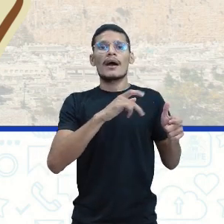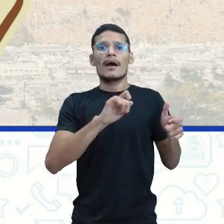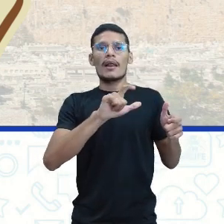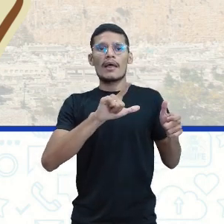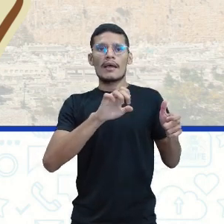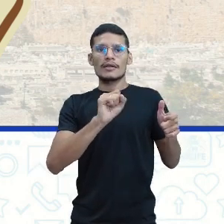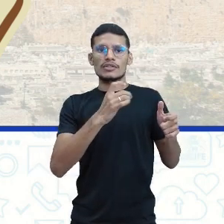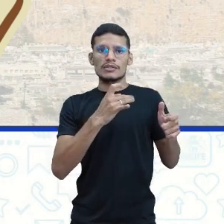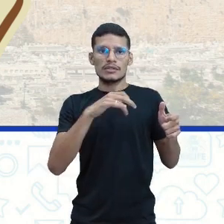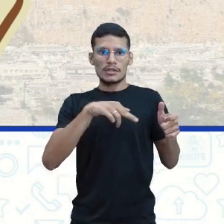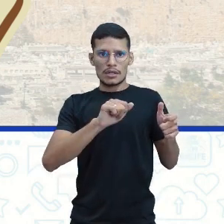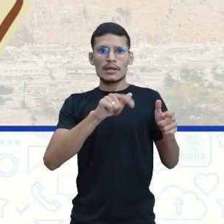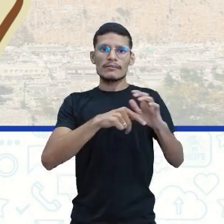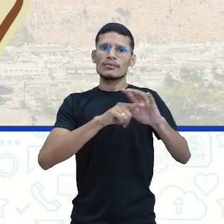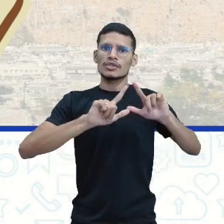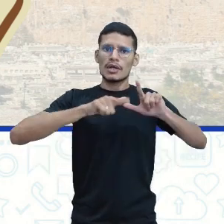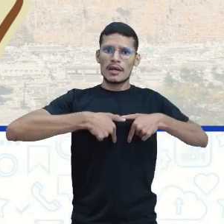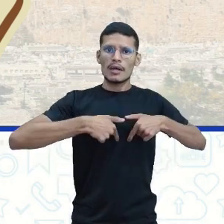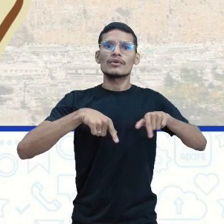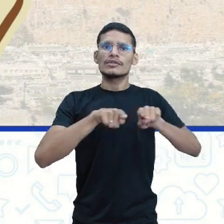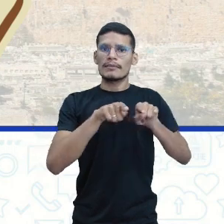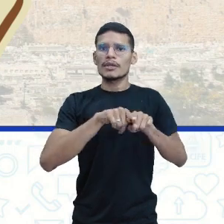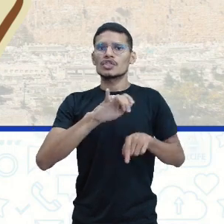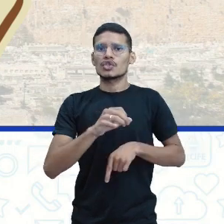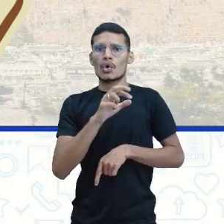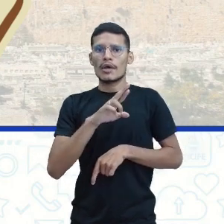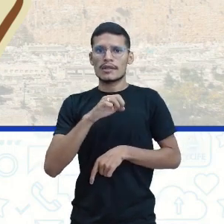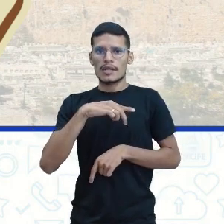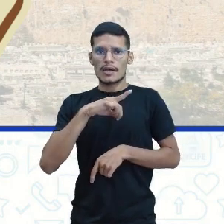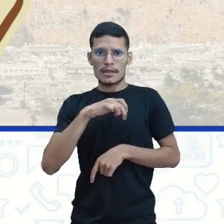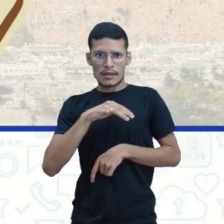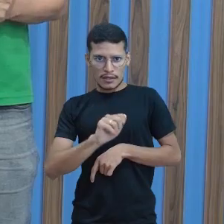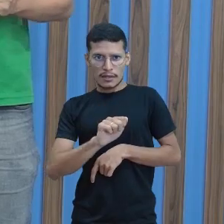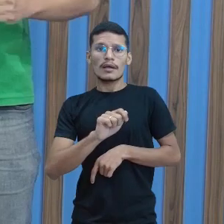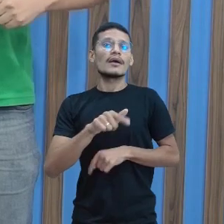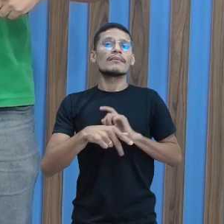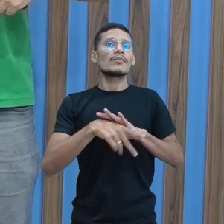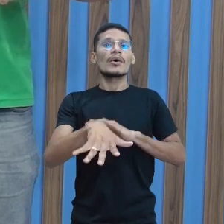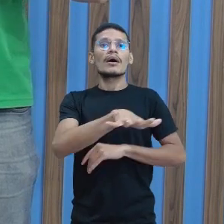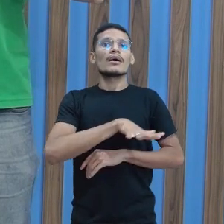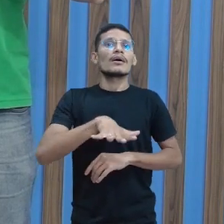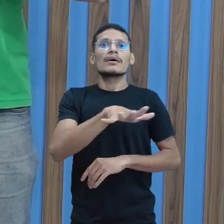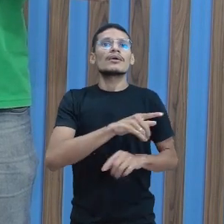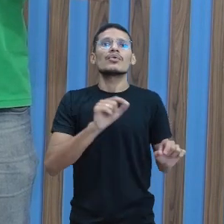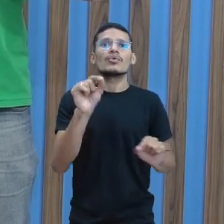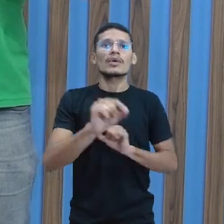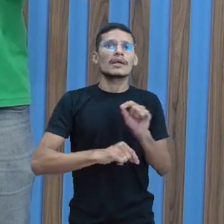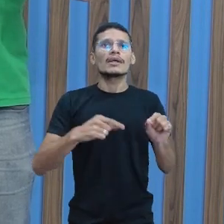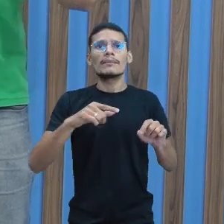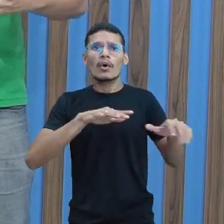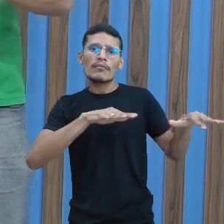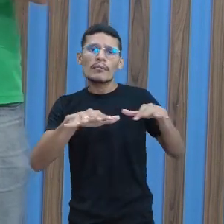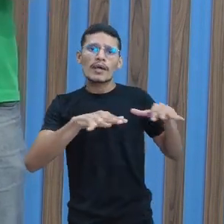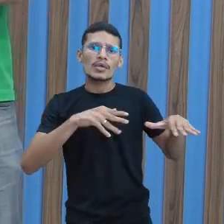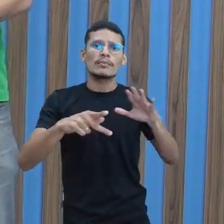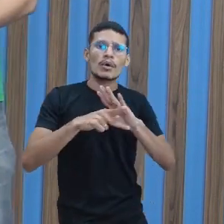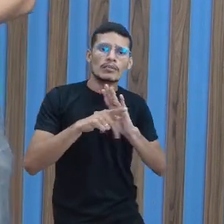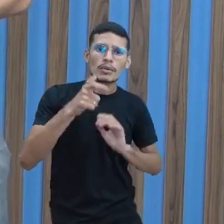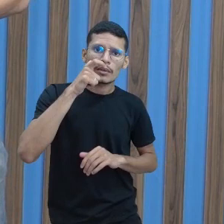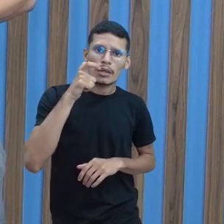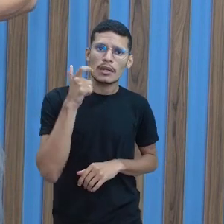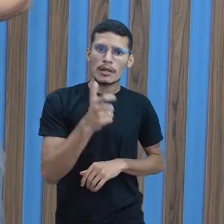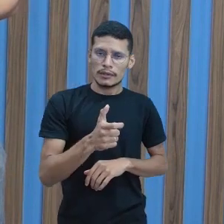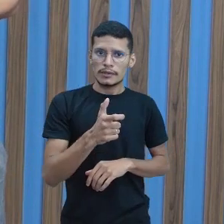atual Estado de Israel e parte da Jordânia, é um território, por exemplo, que é movido por um grande